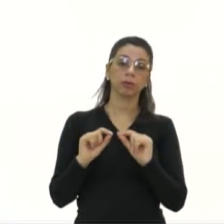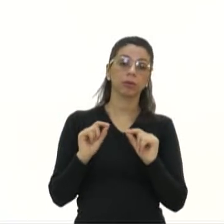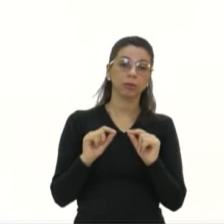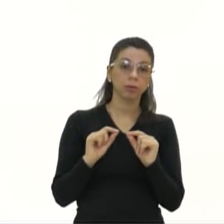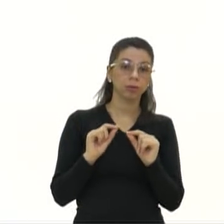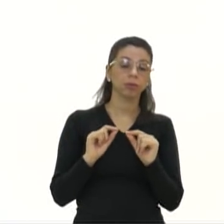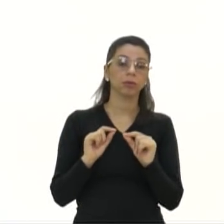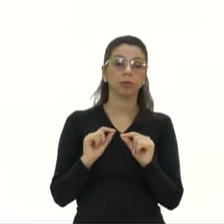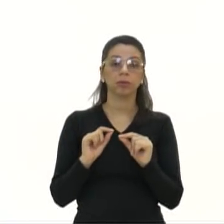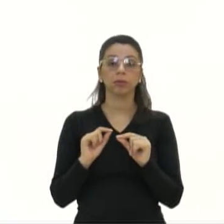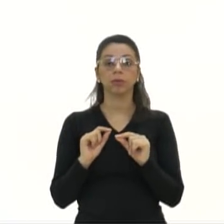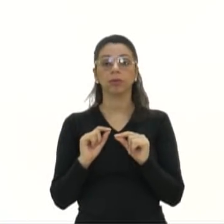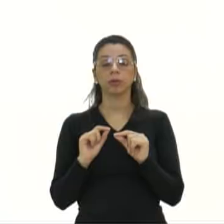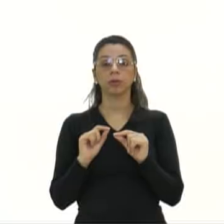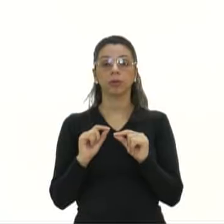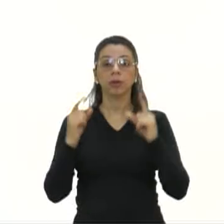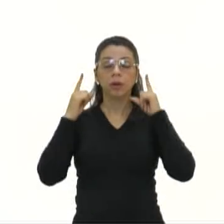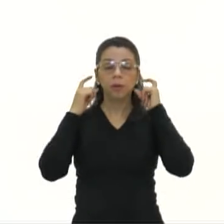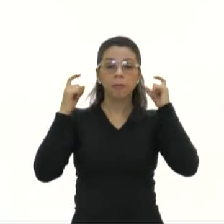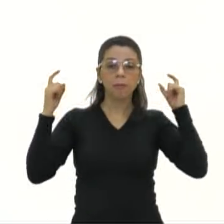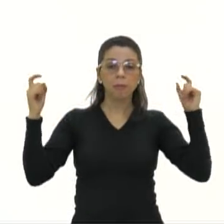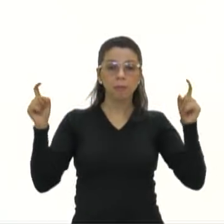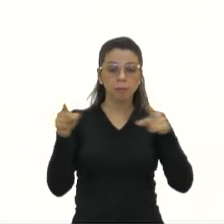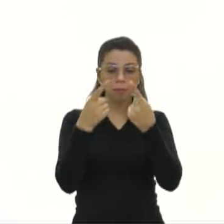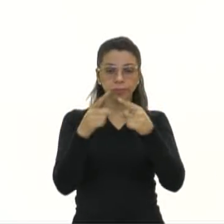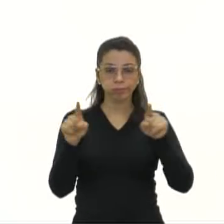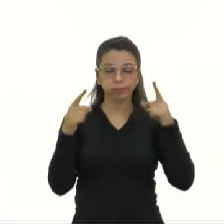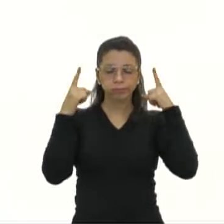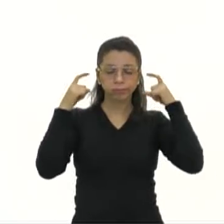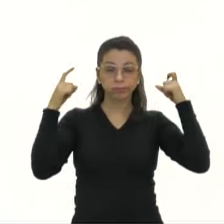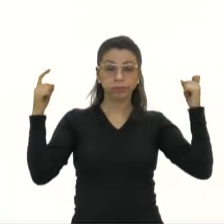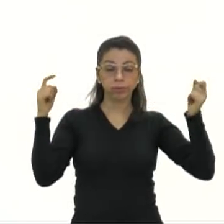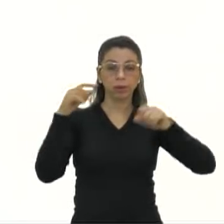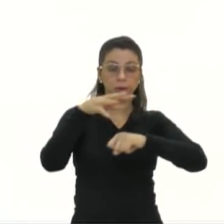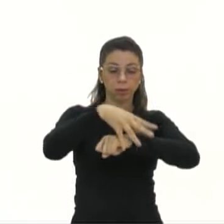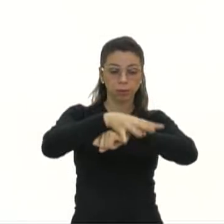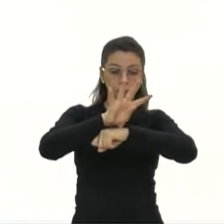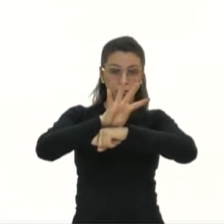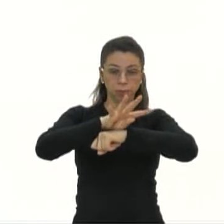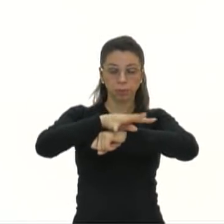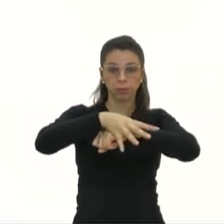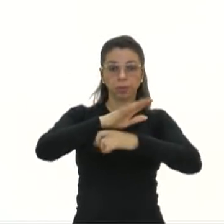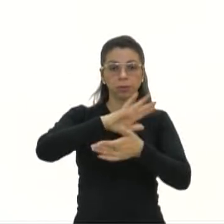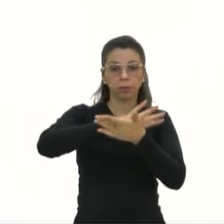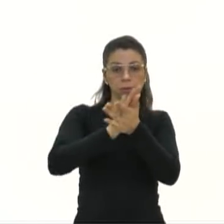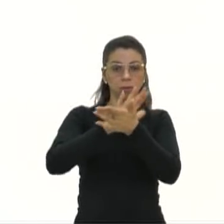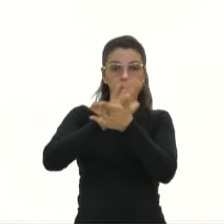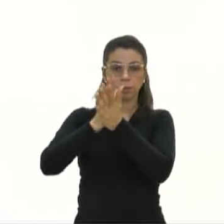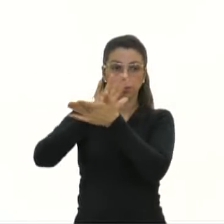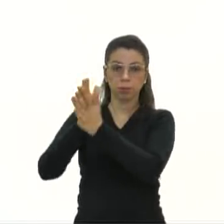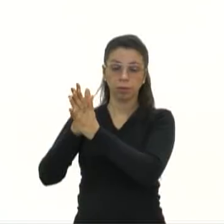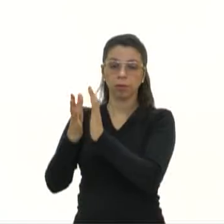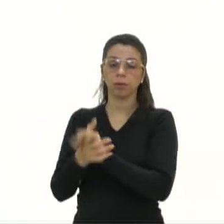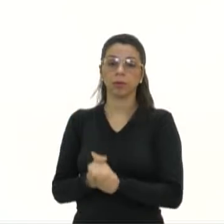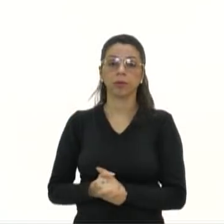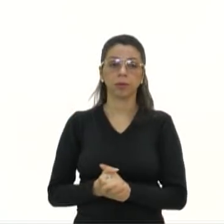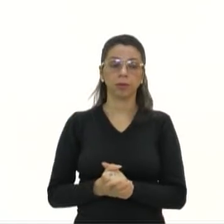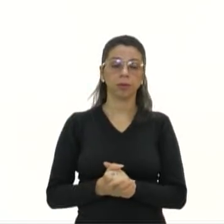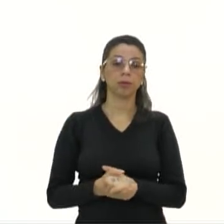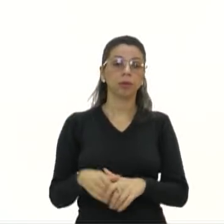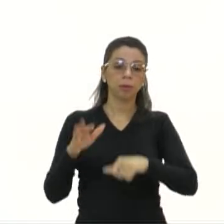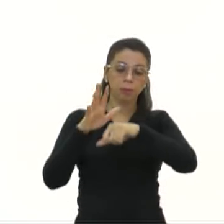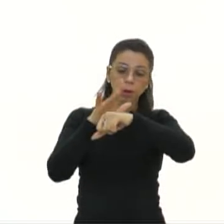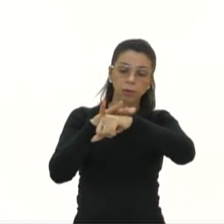quê? Danos, destruição das células ciliares, dos mecanorreceptores. Já uma